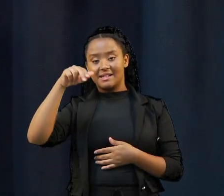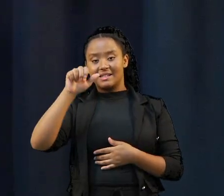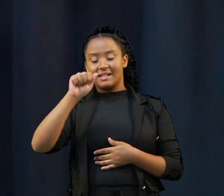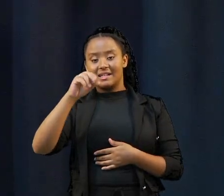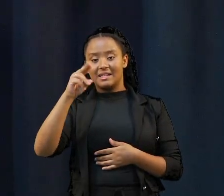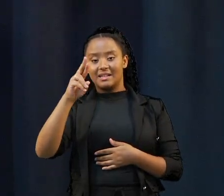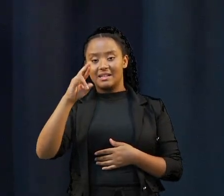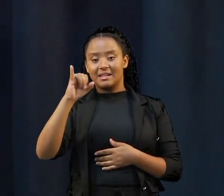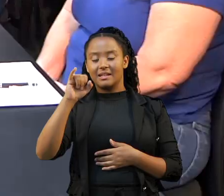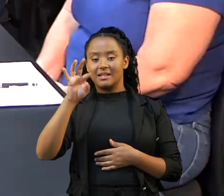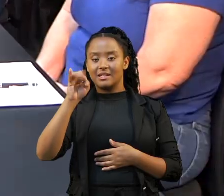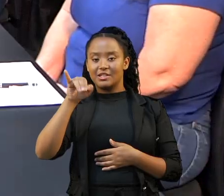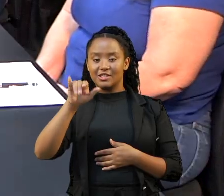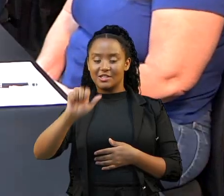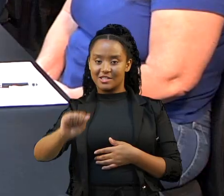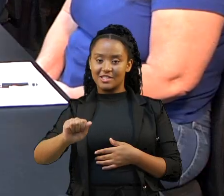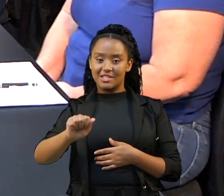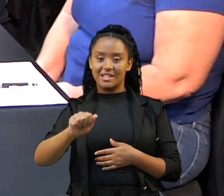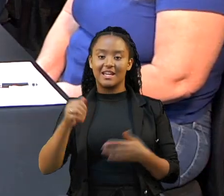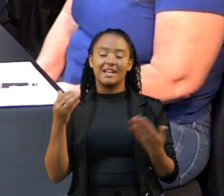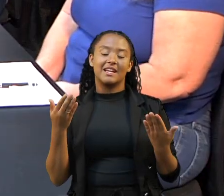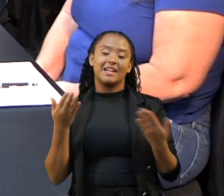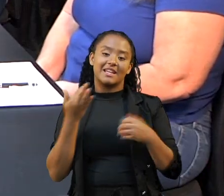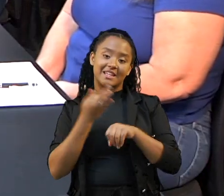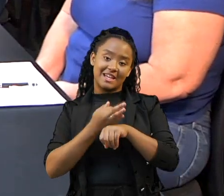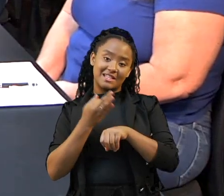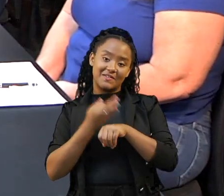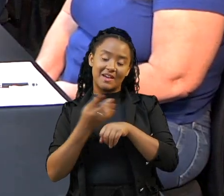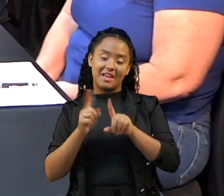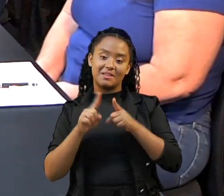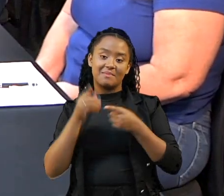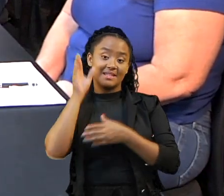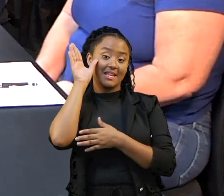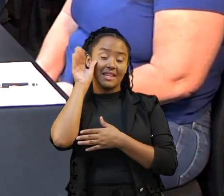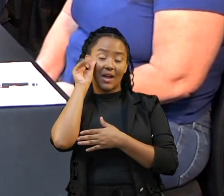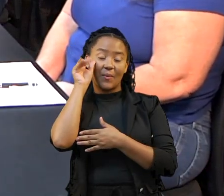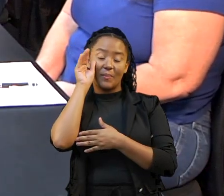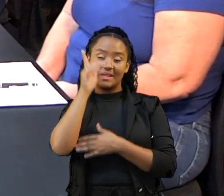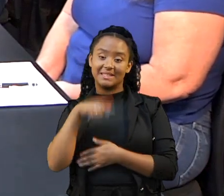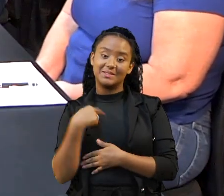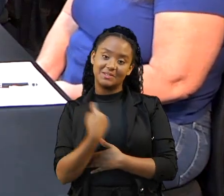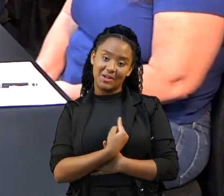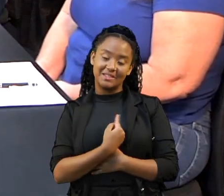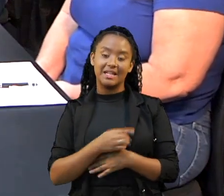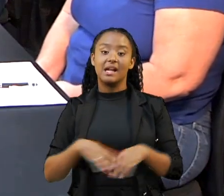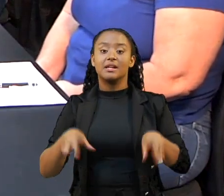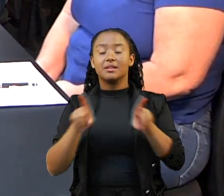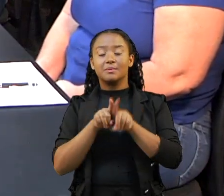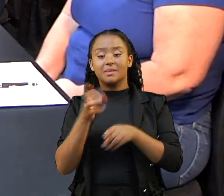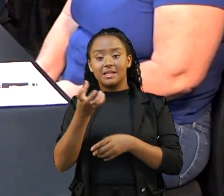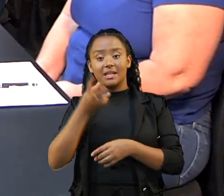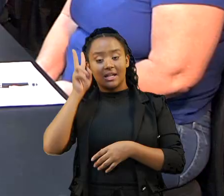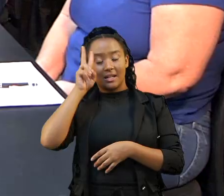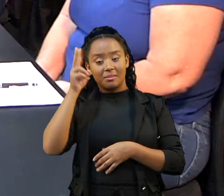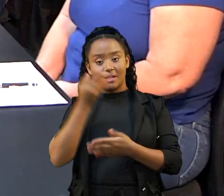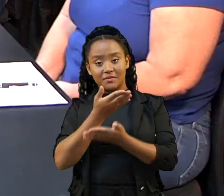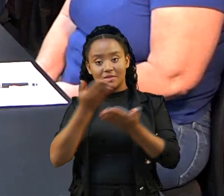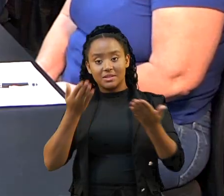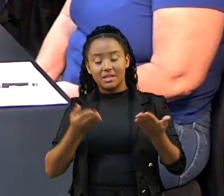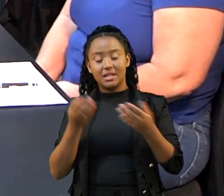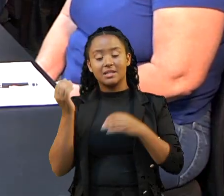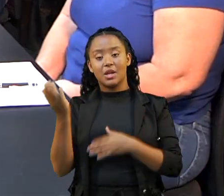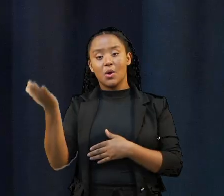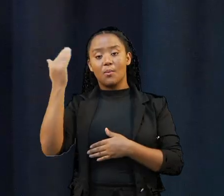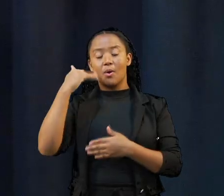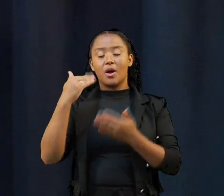Ana Cristina Spangenberg, que está de férias, né? Mas que está acompanhando a gente daí. Queria lembrar para vocês que o